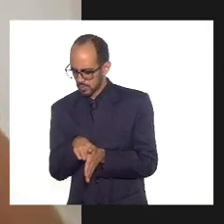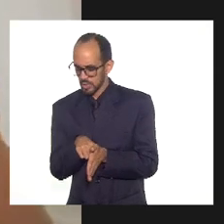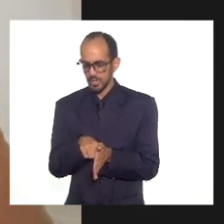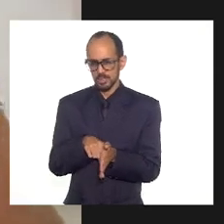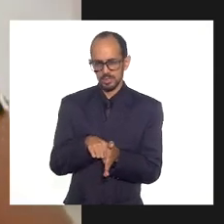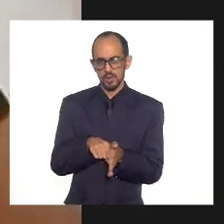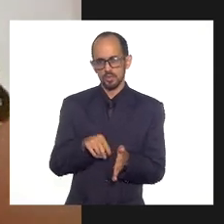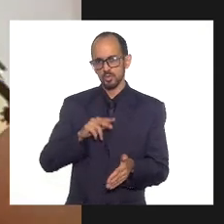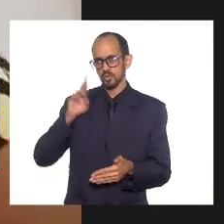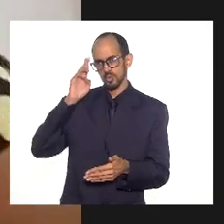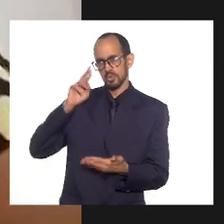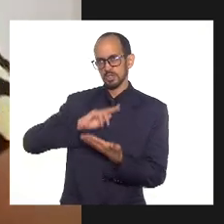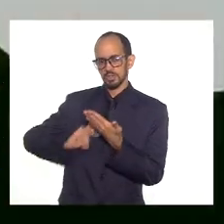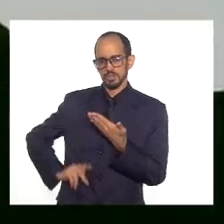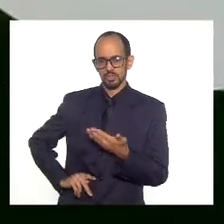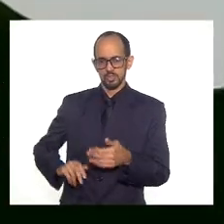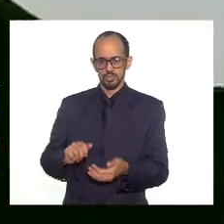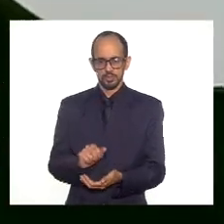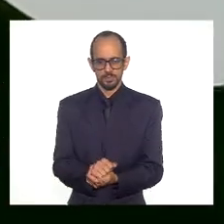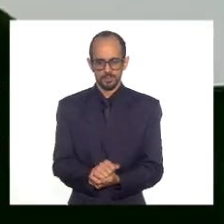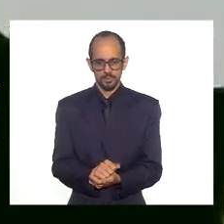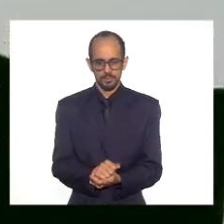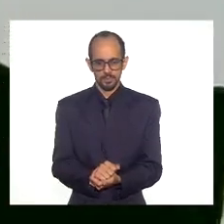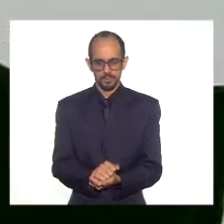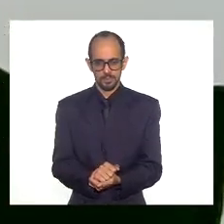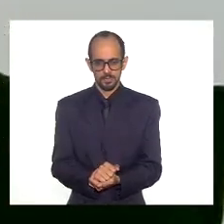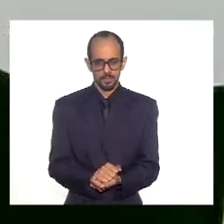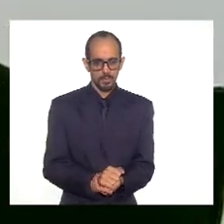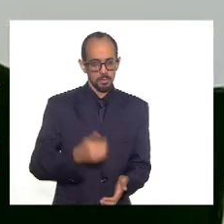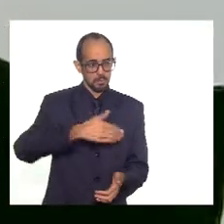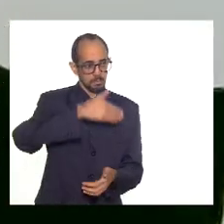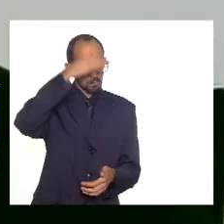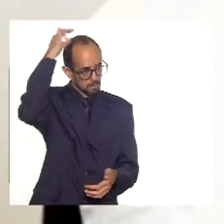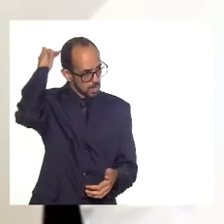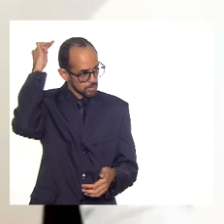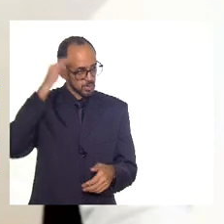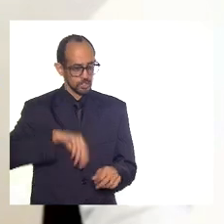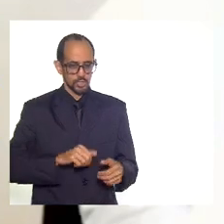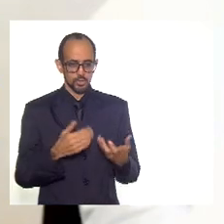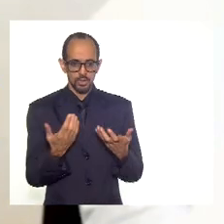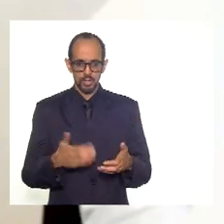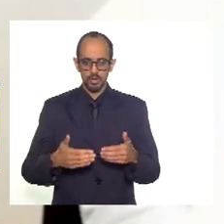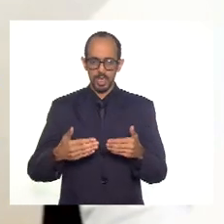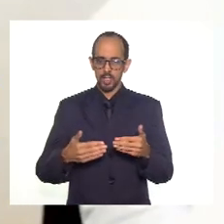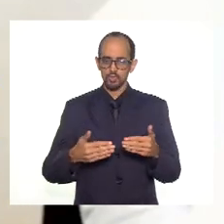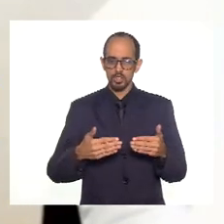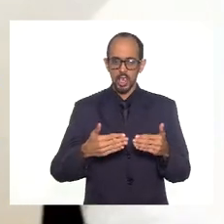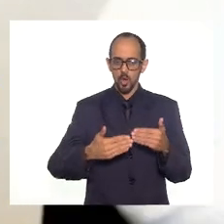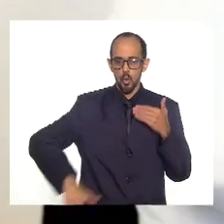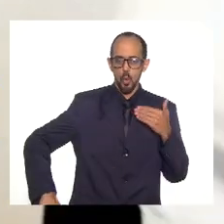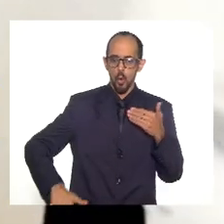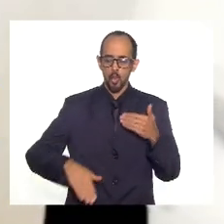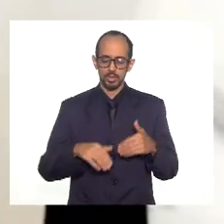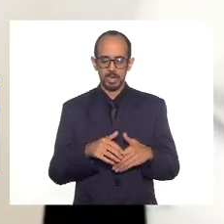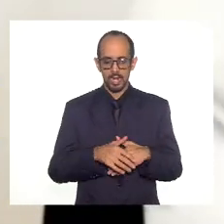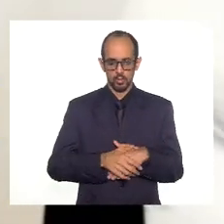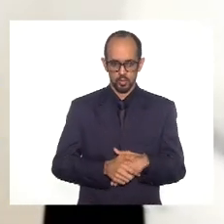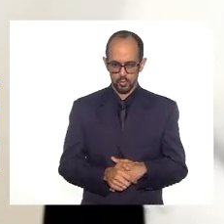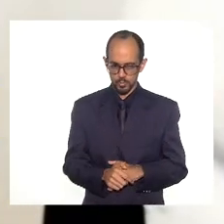Muito obrigada. Para encaminhar contra os destaques, presidente. Deputado Márcio Pacheco, para encaminhar ao